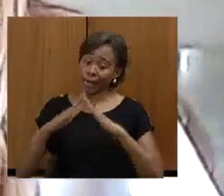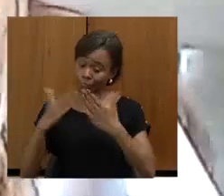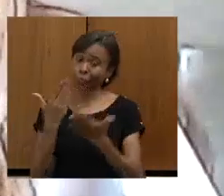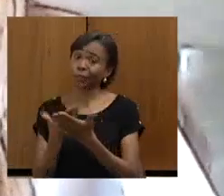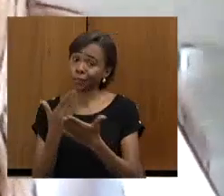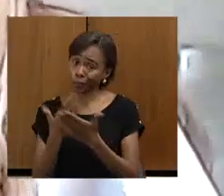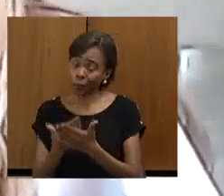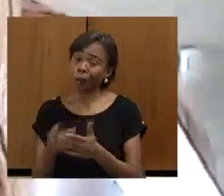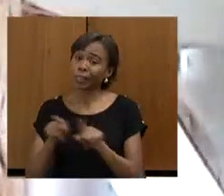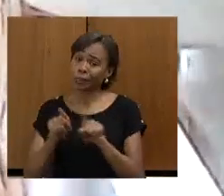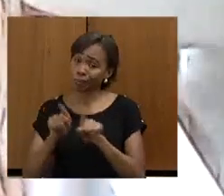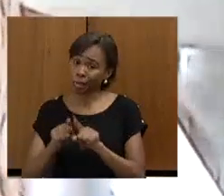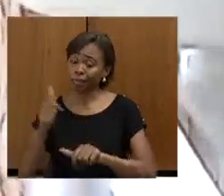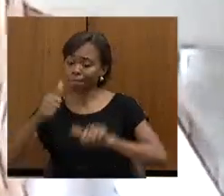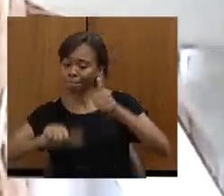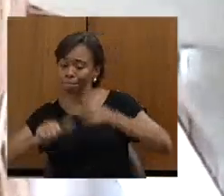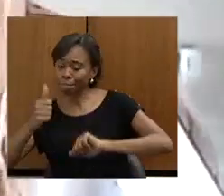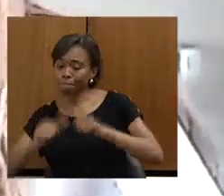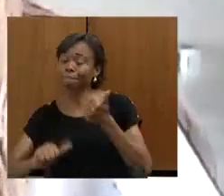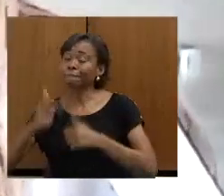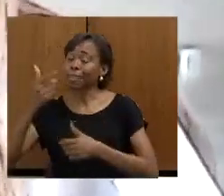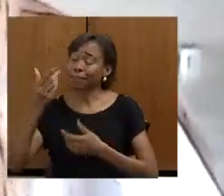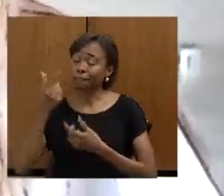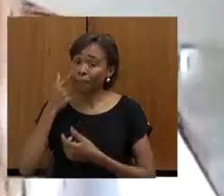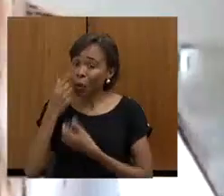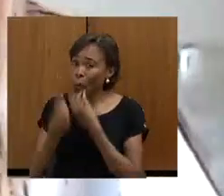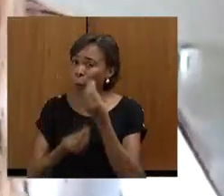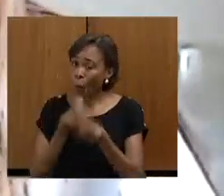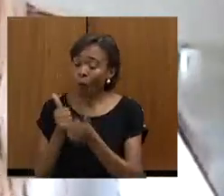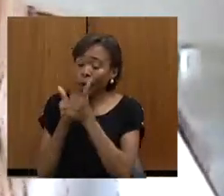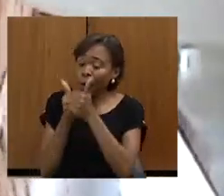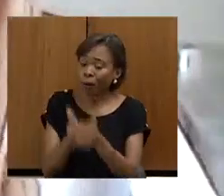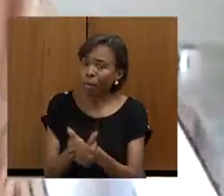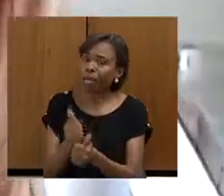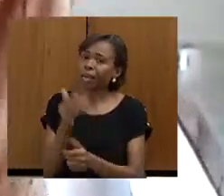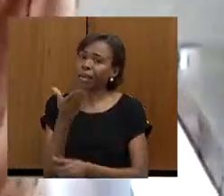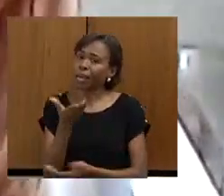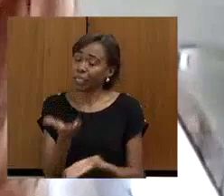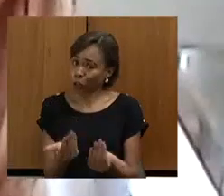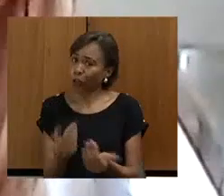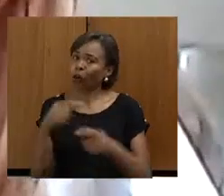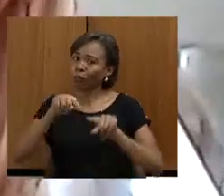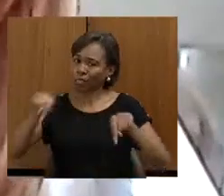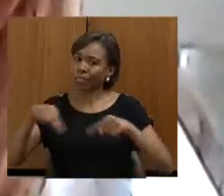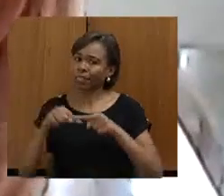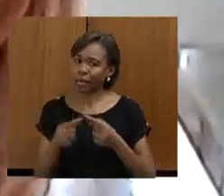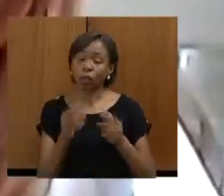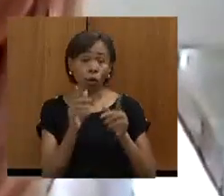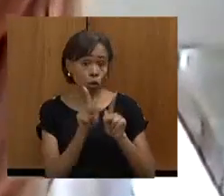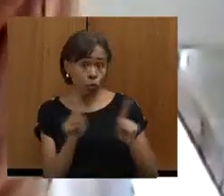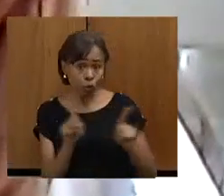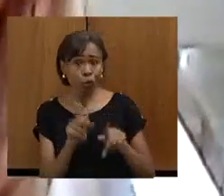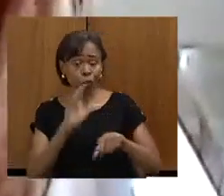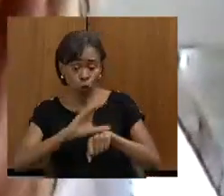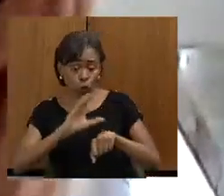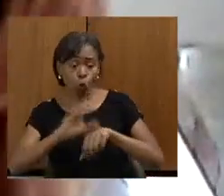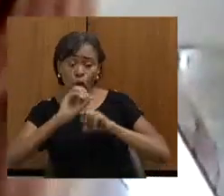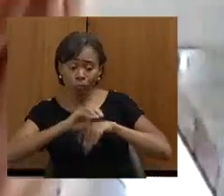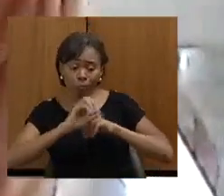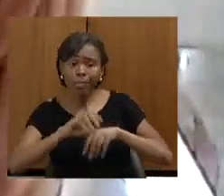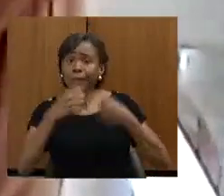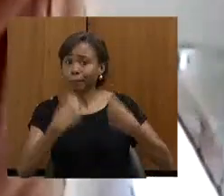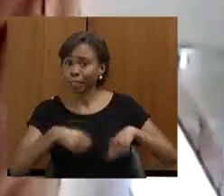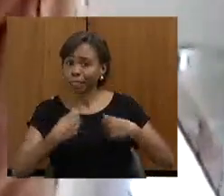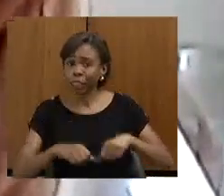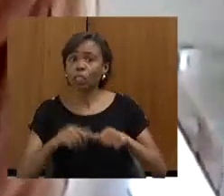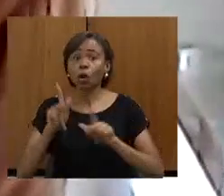avaliar e de acompanhar esses adolescentes em sala. Os professores precisam de capacitação, não só o profissional